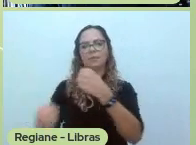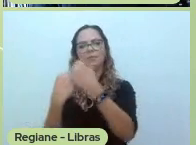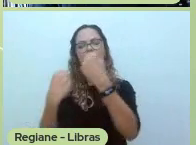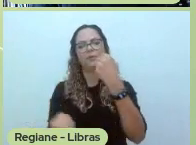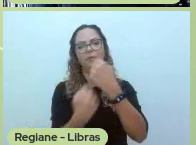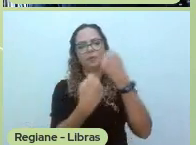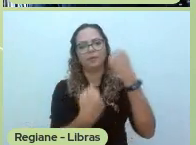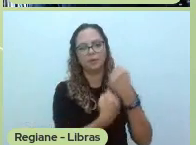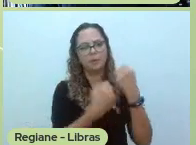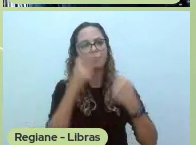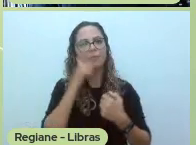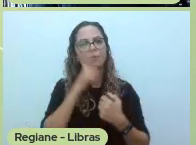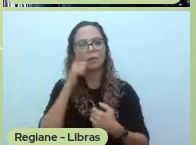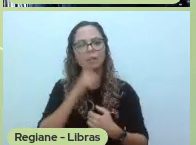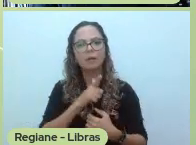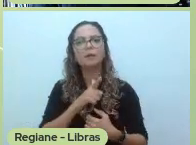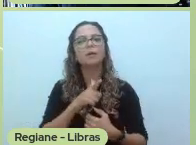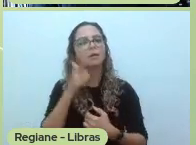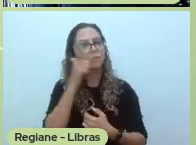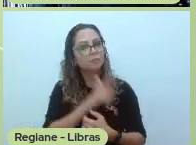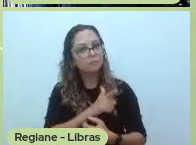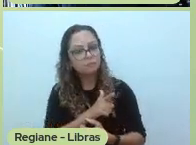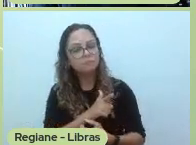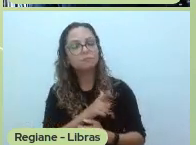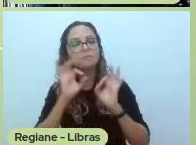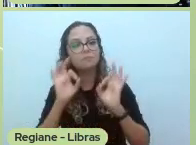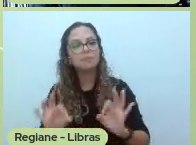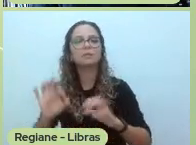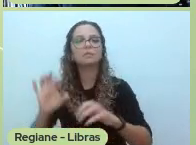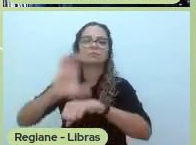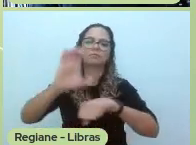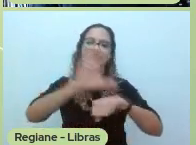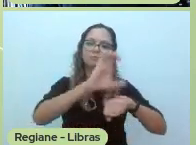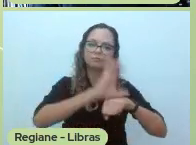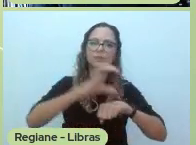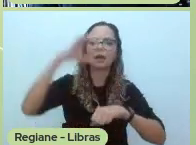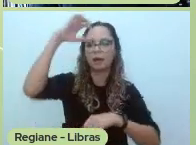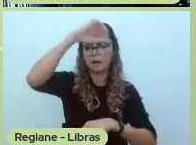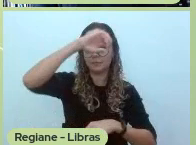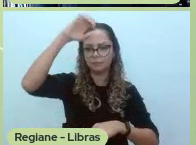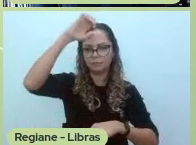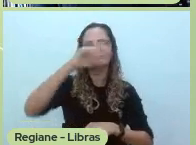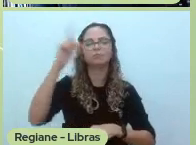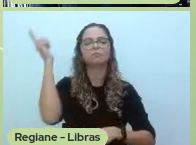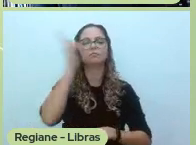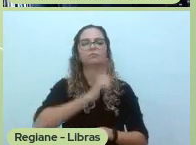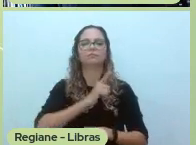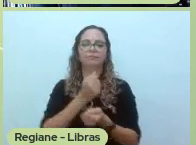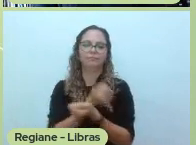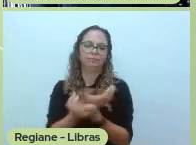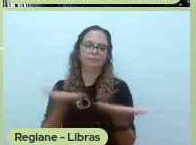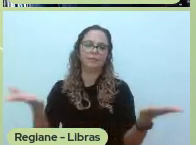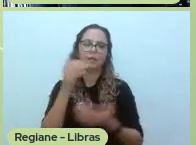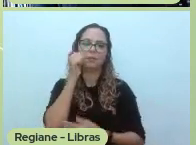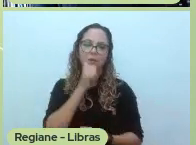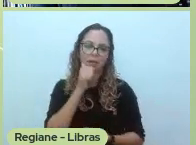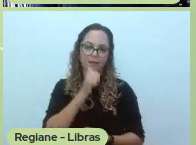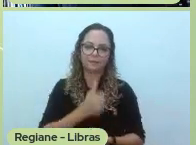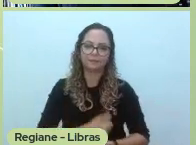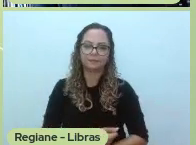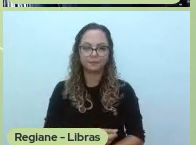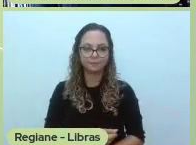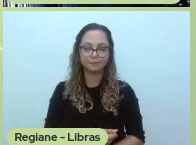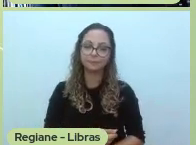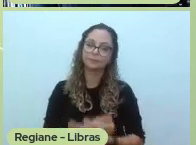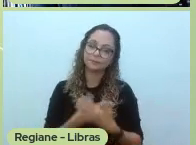capacitar, entender o que é necessário para poder oferecer uma ação que realmente ela precisa. Então, são alguns